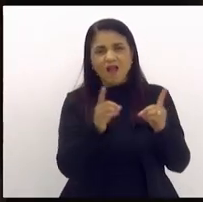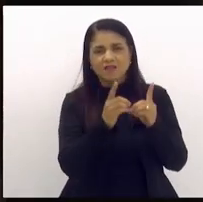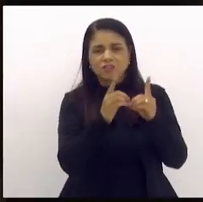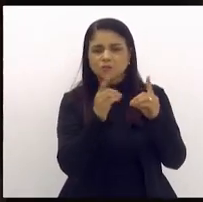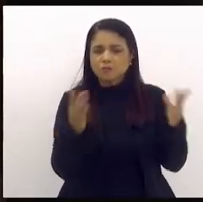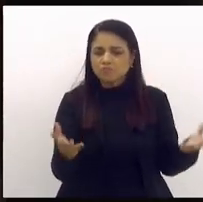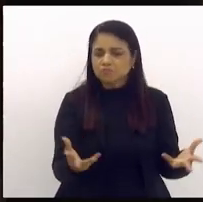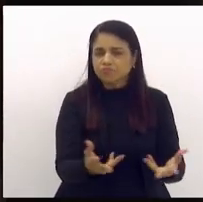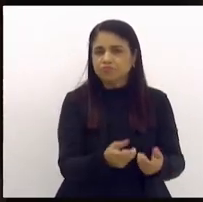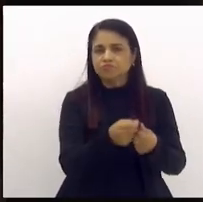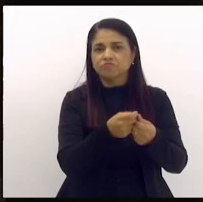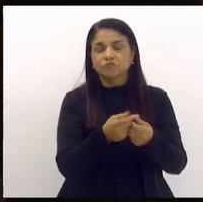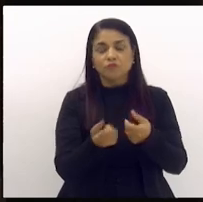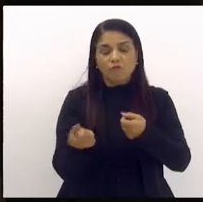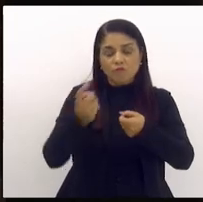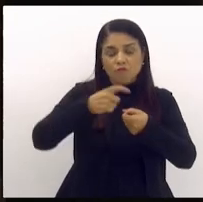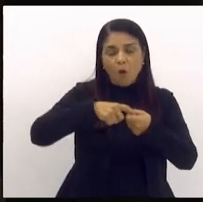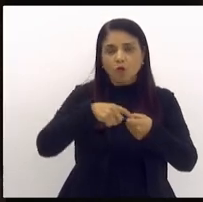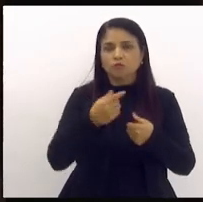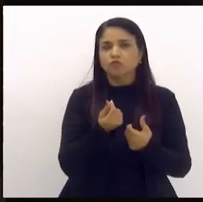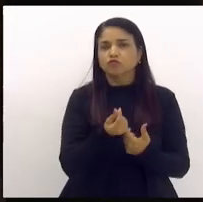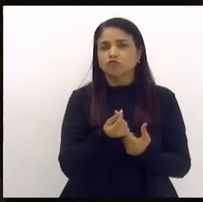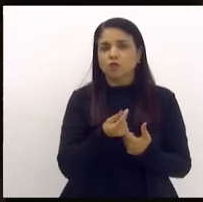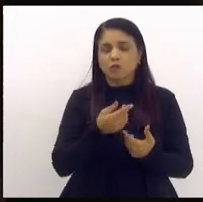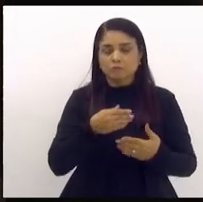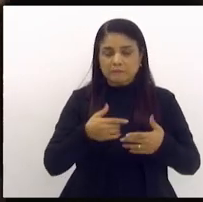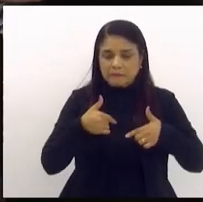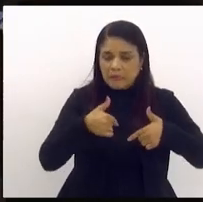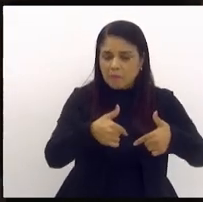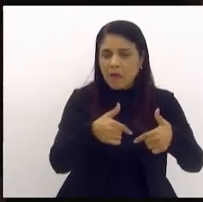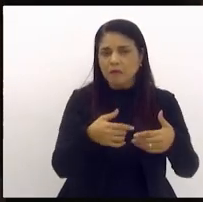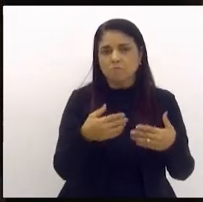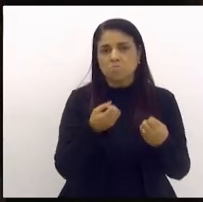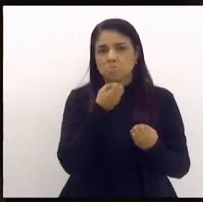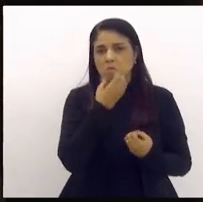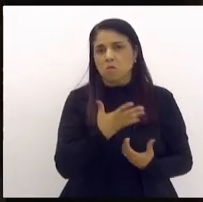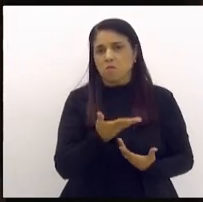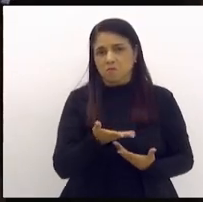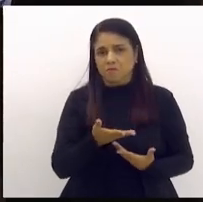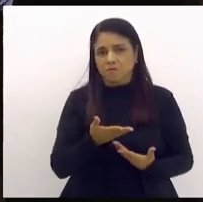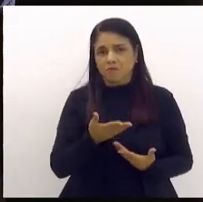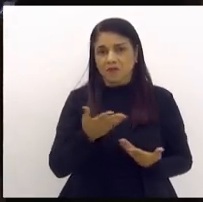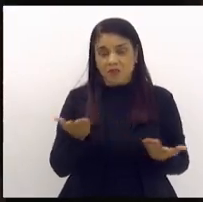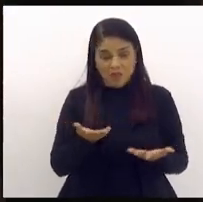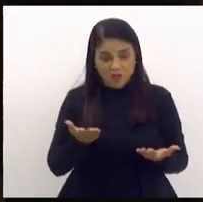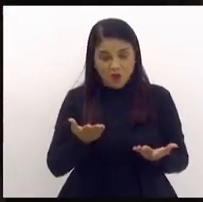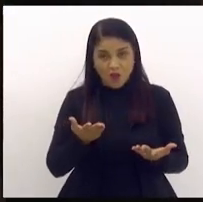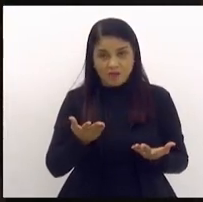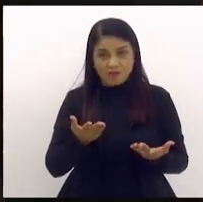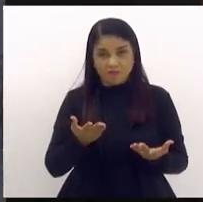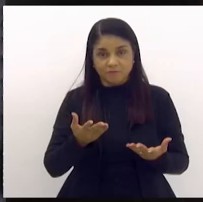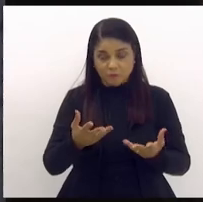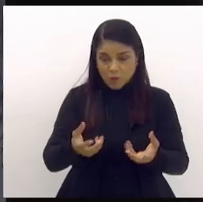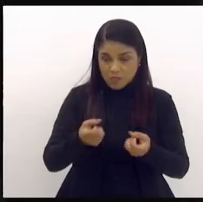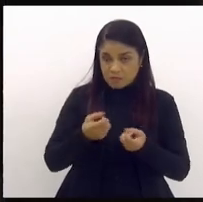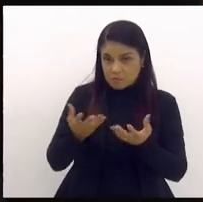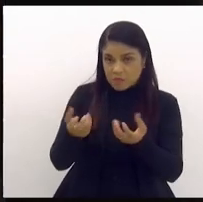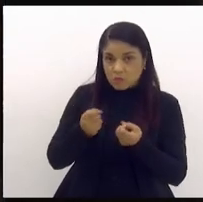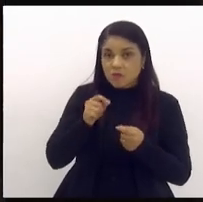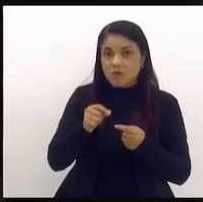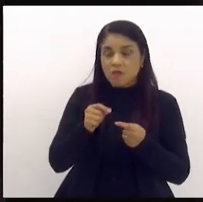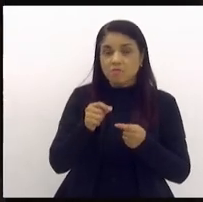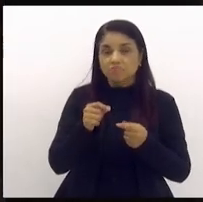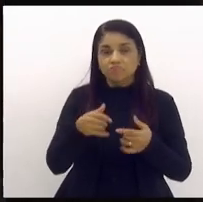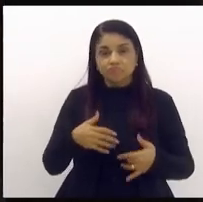à população com serviços bem prestados. Nós estamos recebendo elogios demais. Os números de reboques diminuíram no